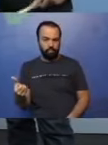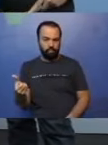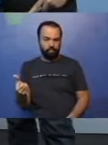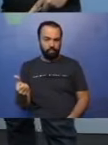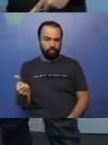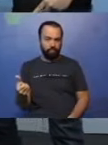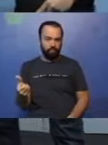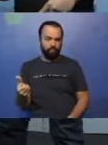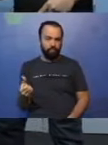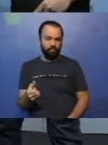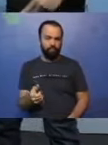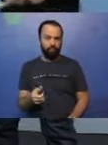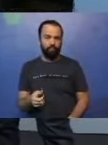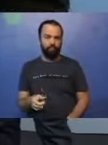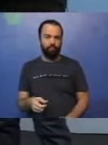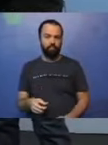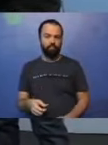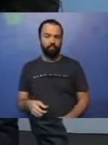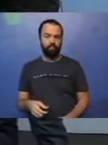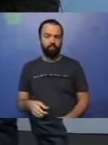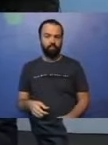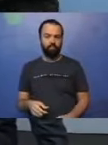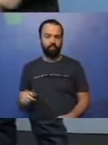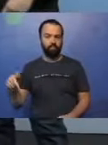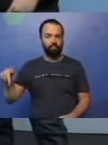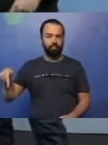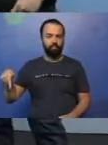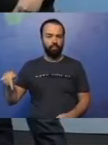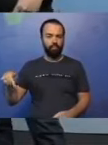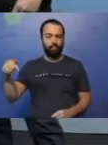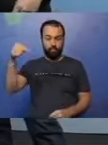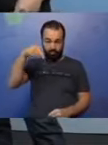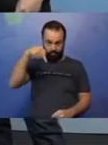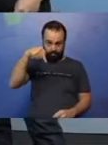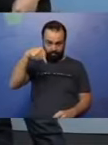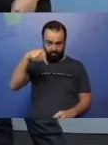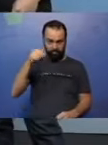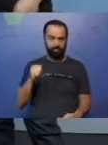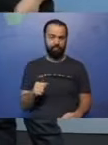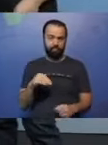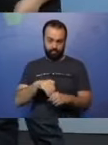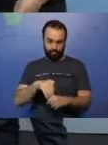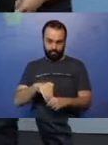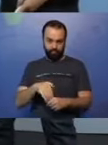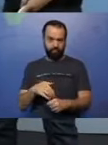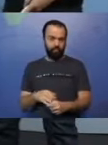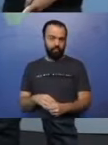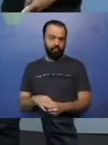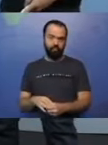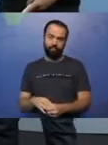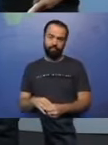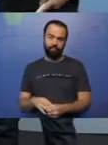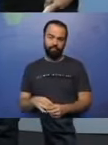a 6. O número 7 está incluso?